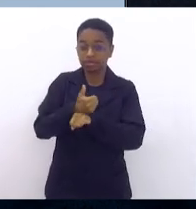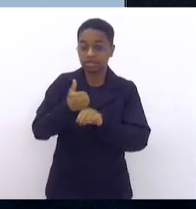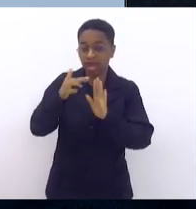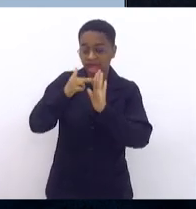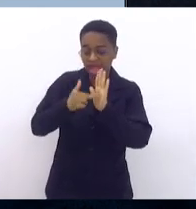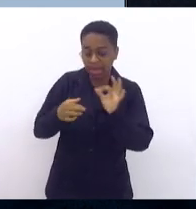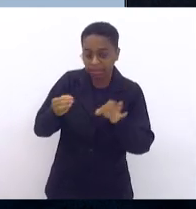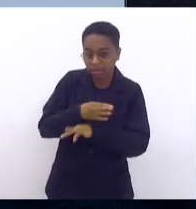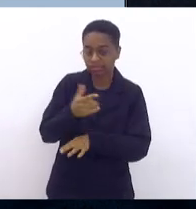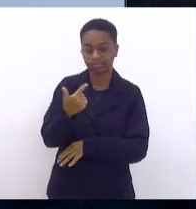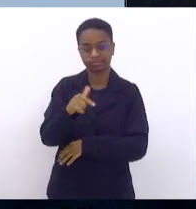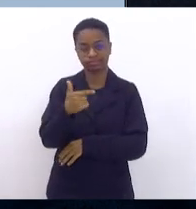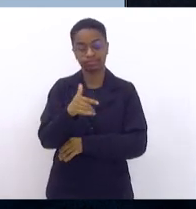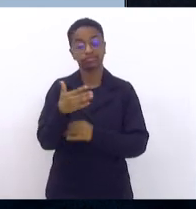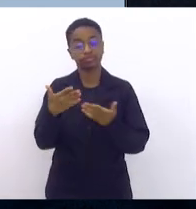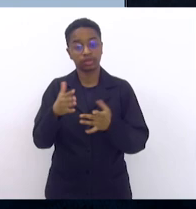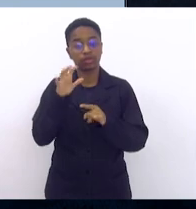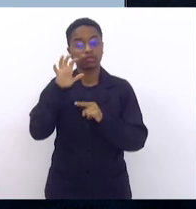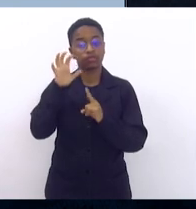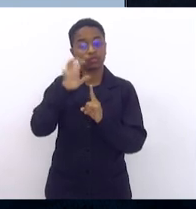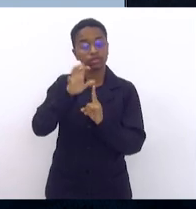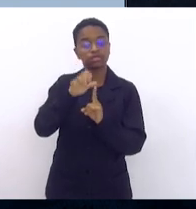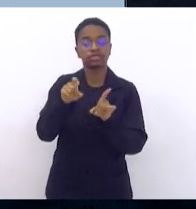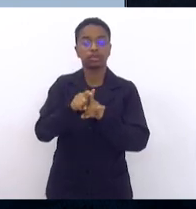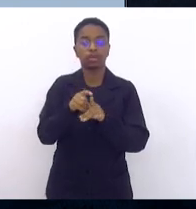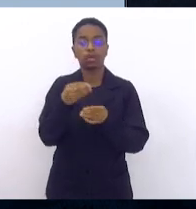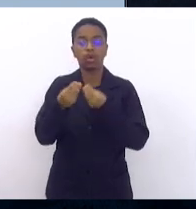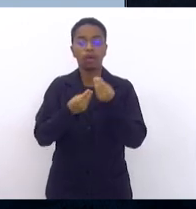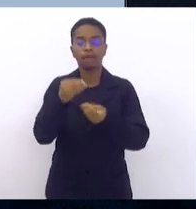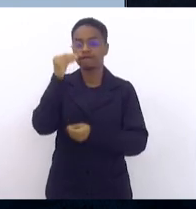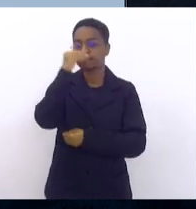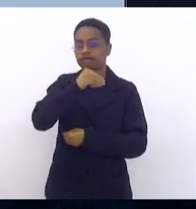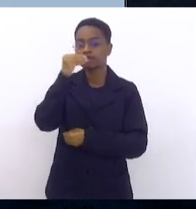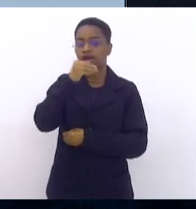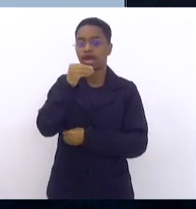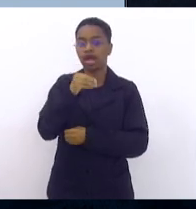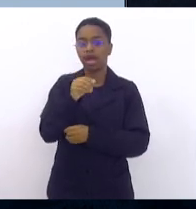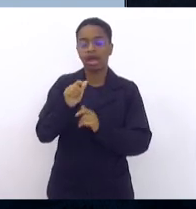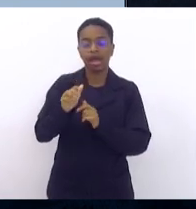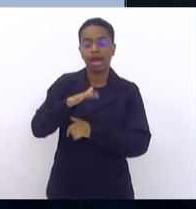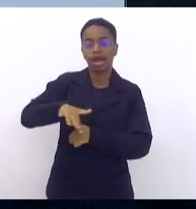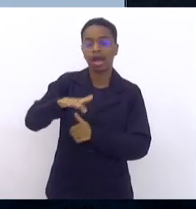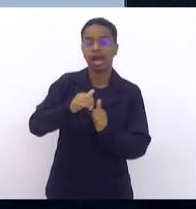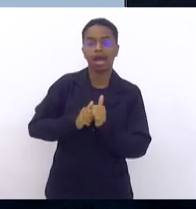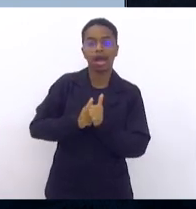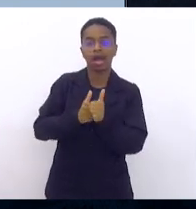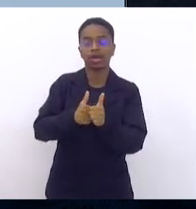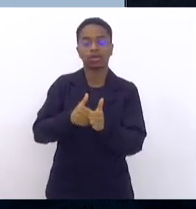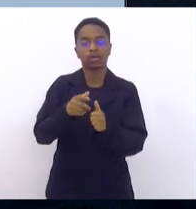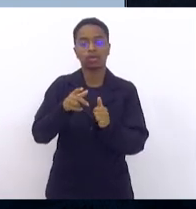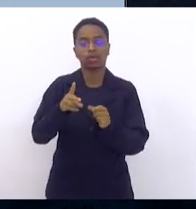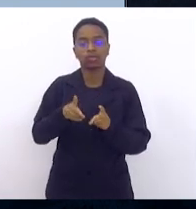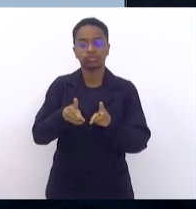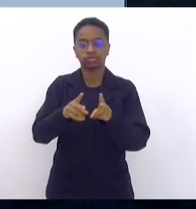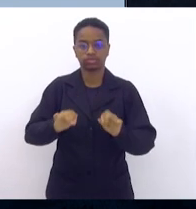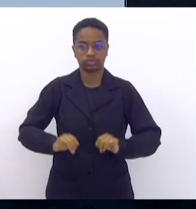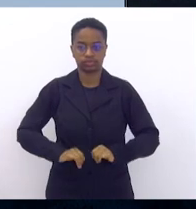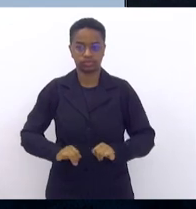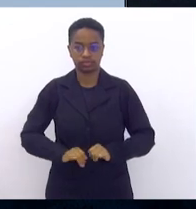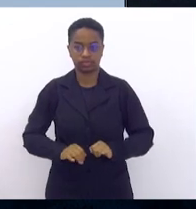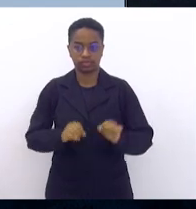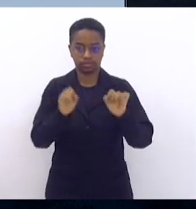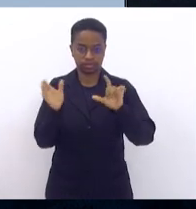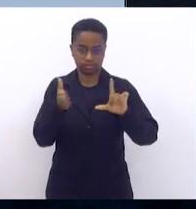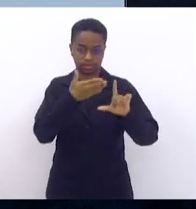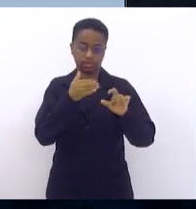impacta também nas fragilidades sobre as quais esse segmento sofre pode passar esses